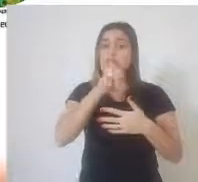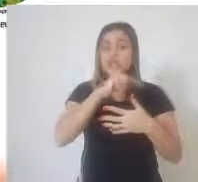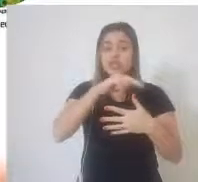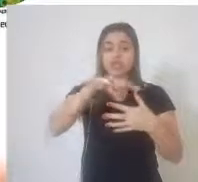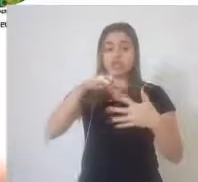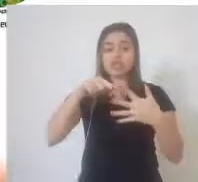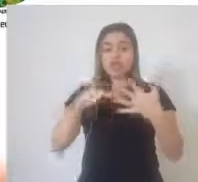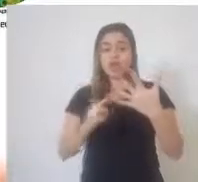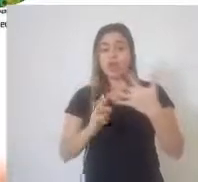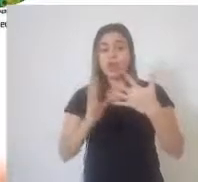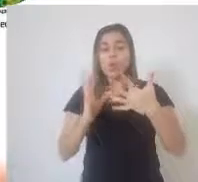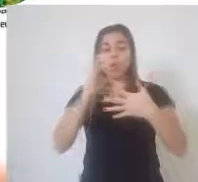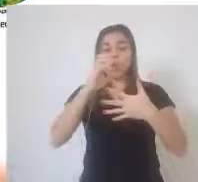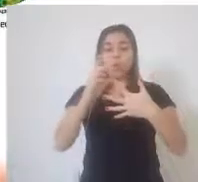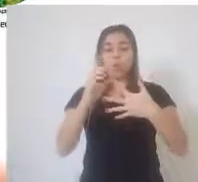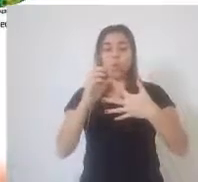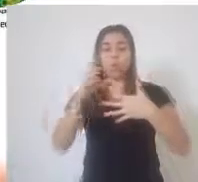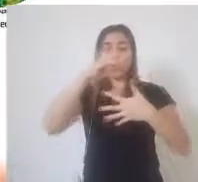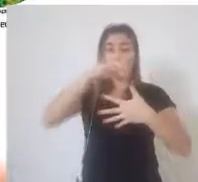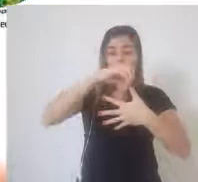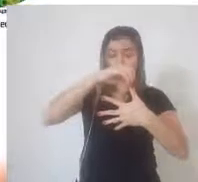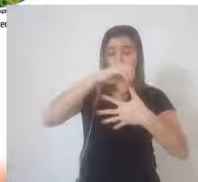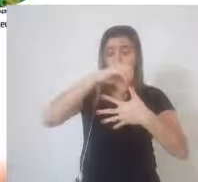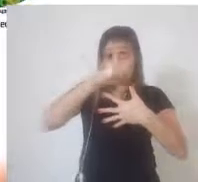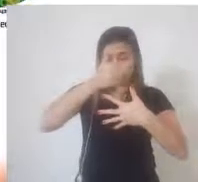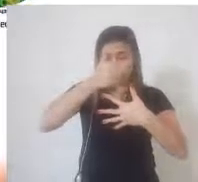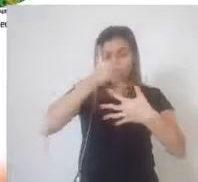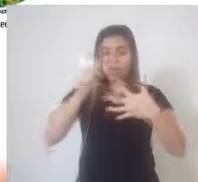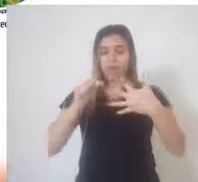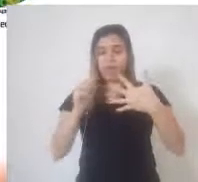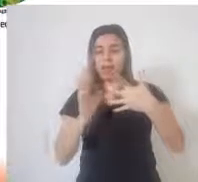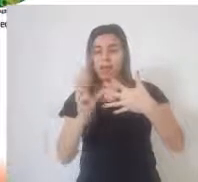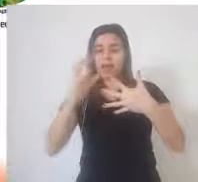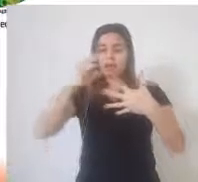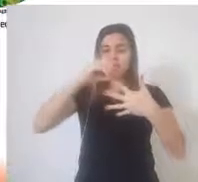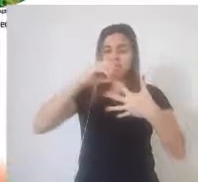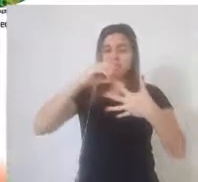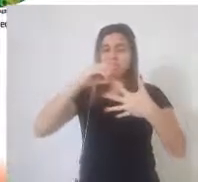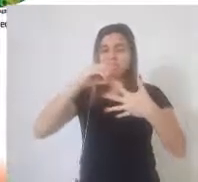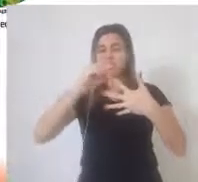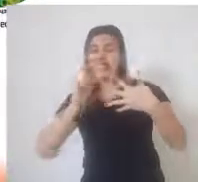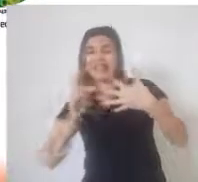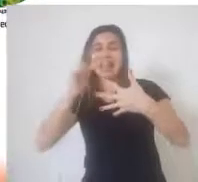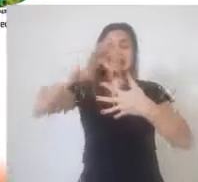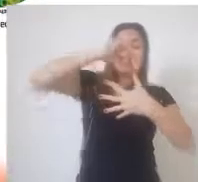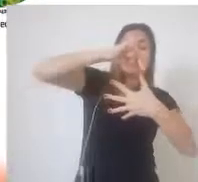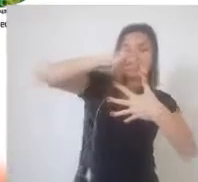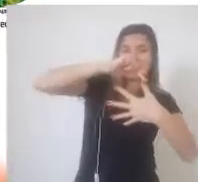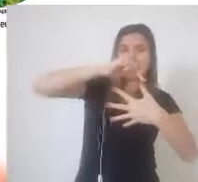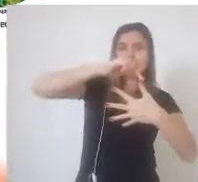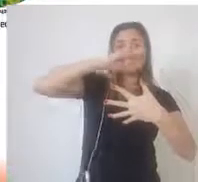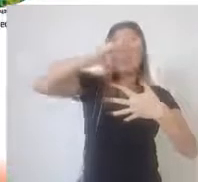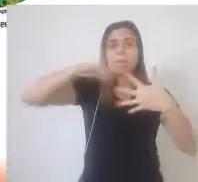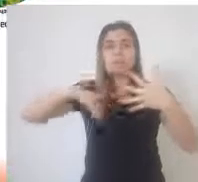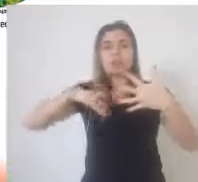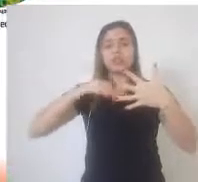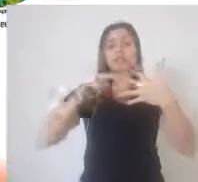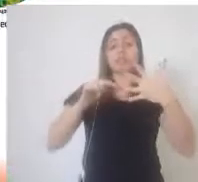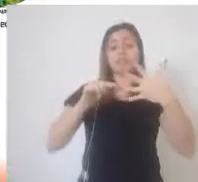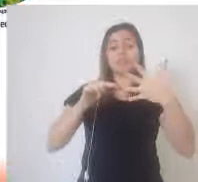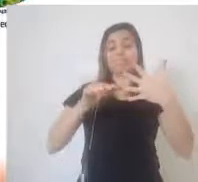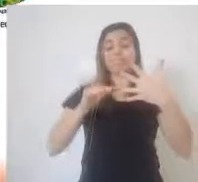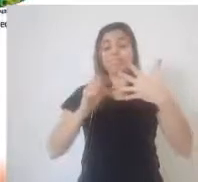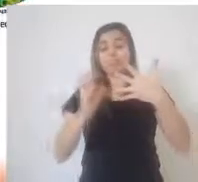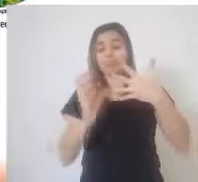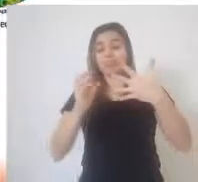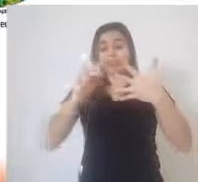são 100% eficientes. Ocorre uma perda de energia na forma de calor. E esse calor, ele não consegue ser